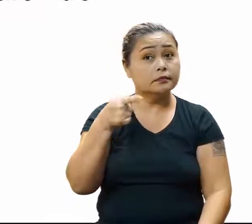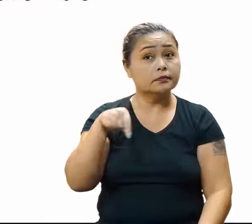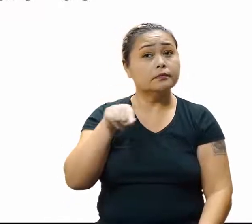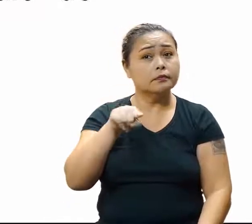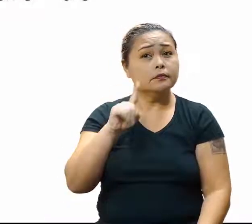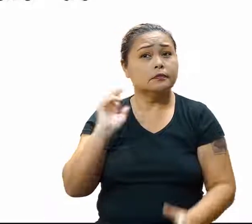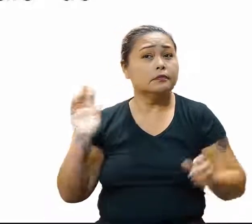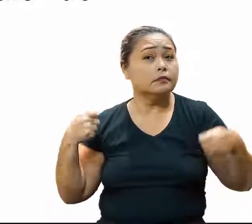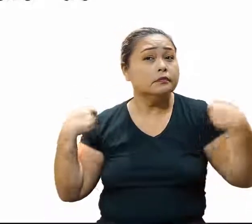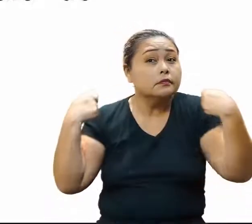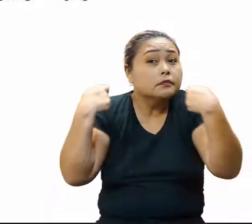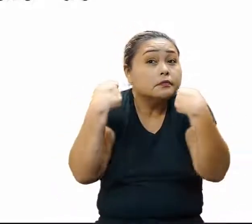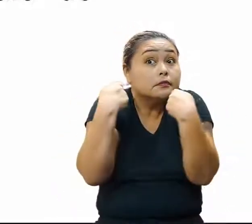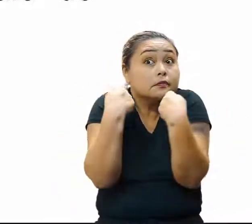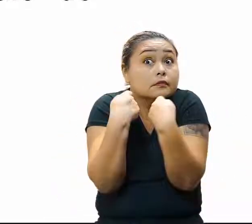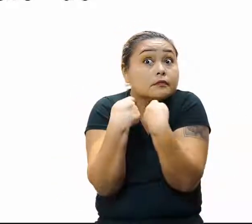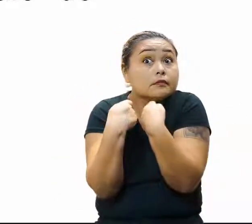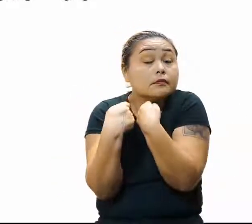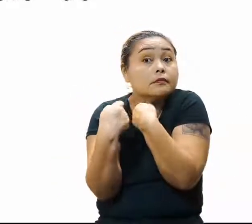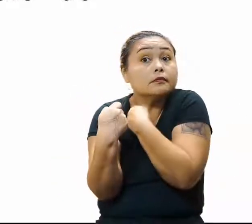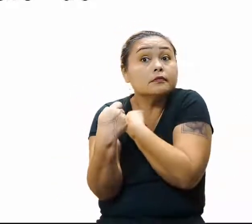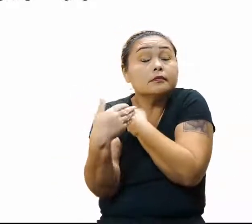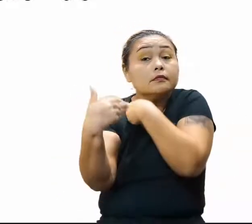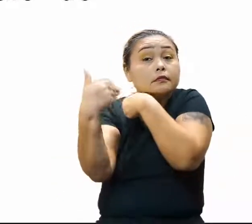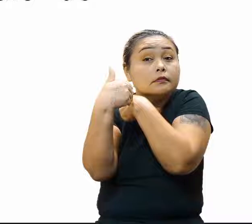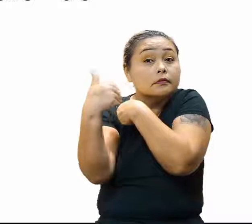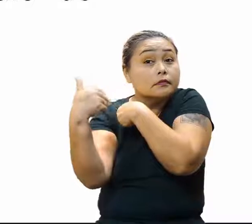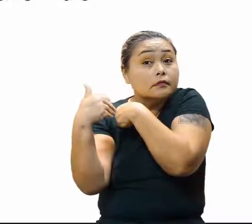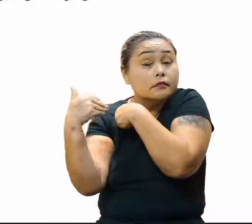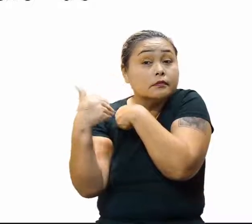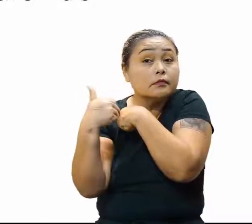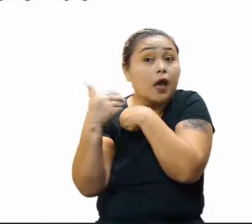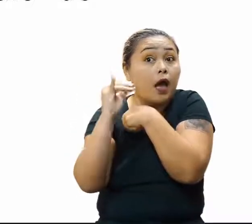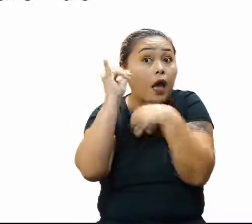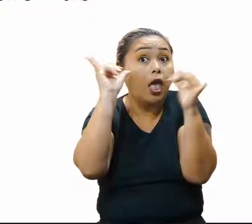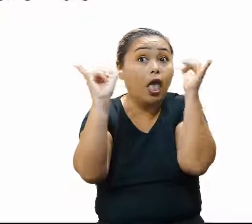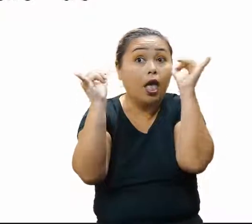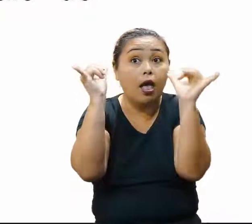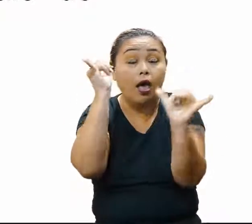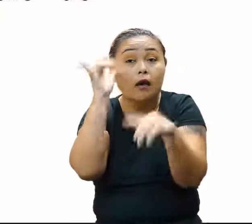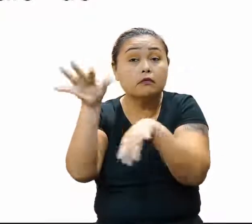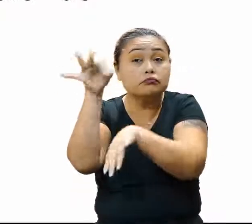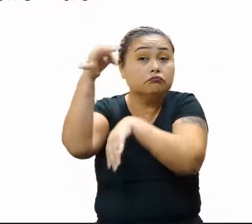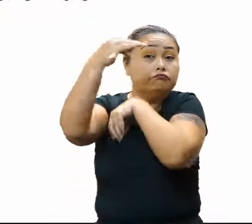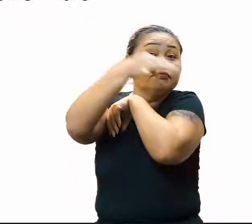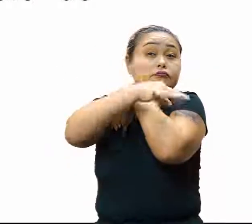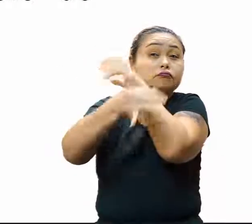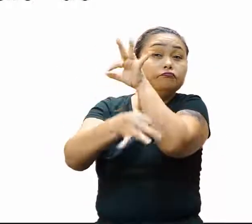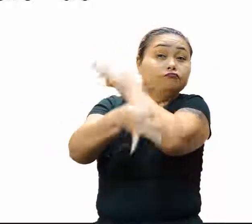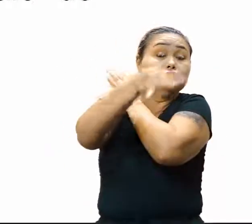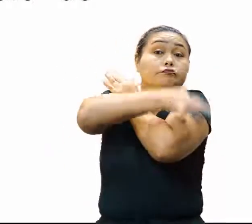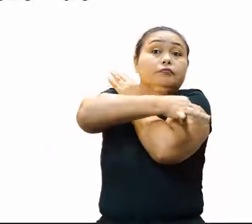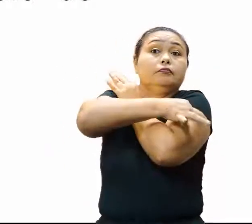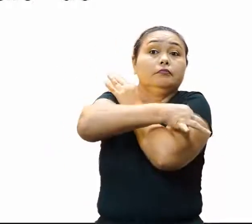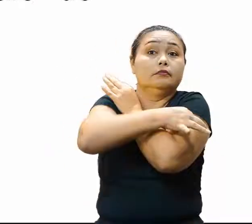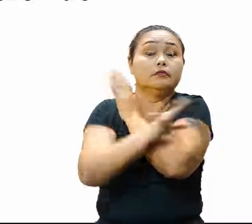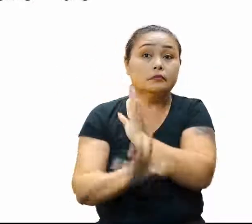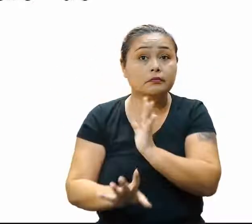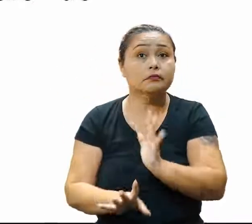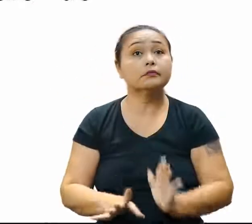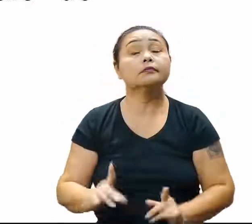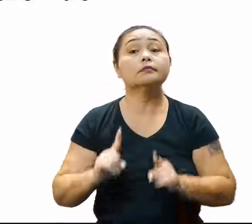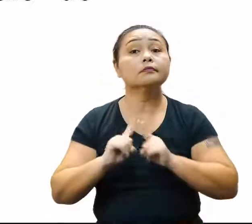agasalhado, né? Bem coberto, senão o mosquito te leva.